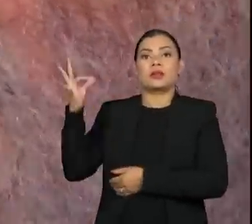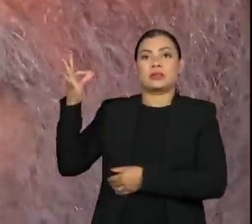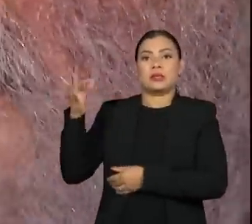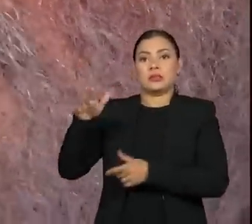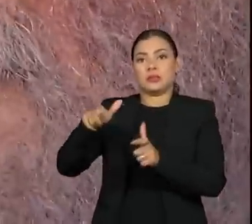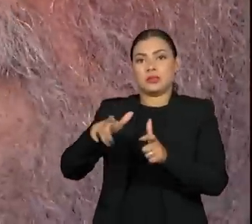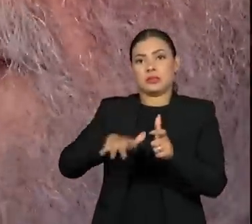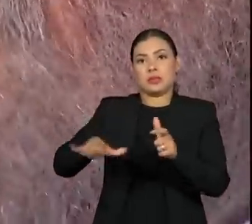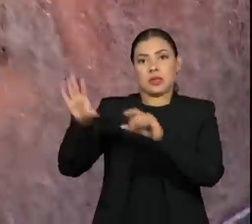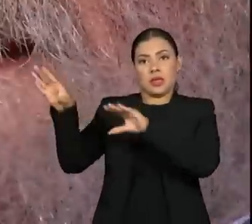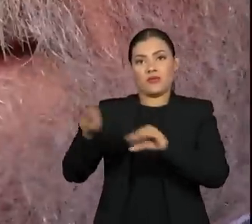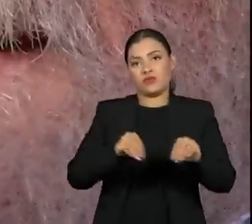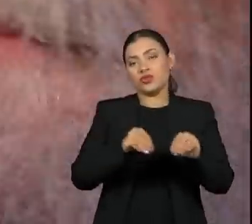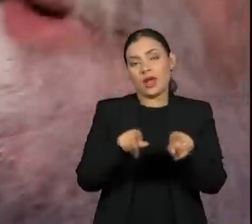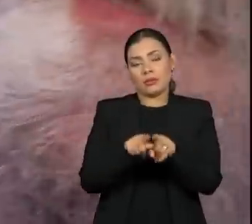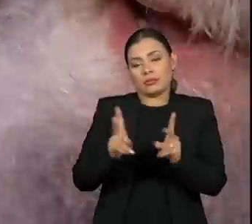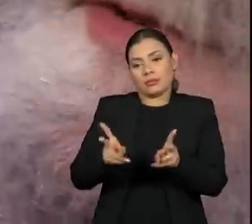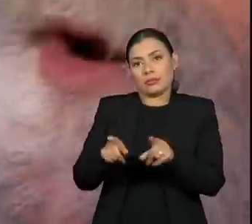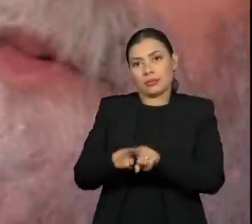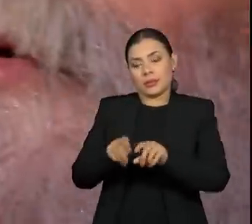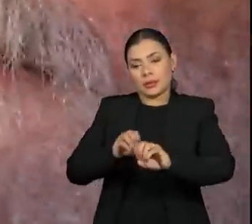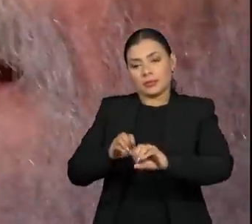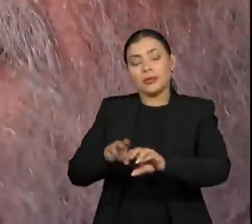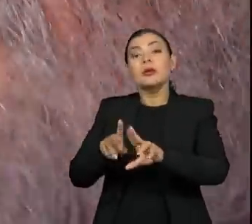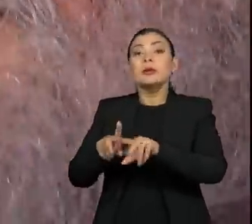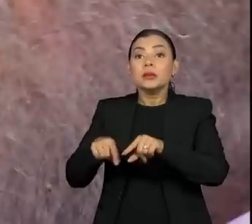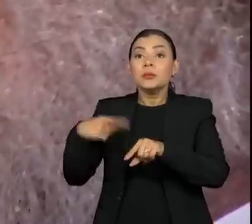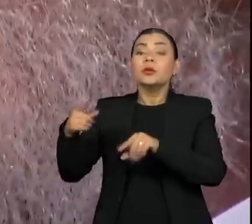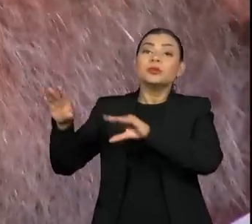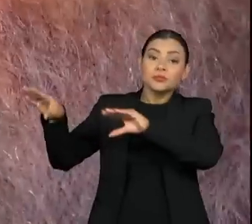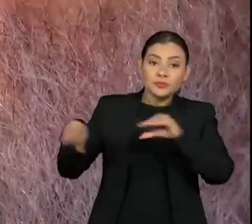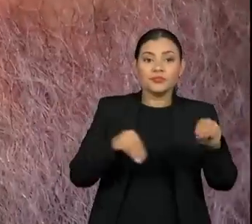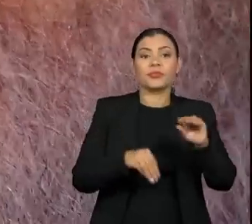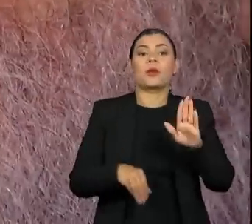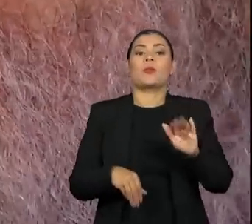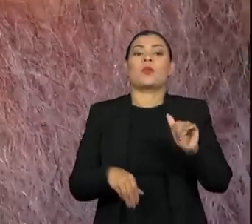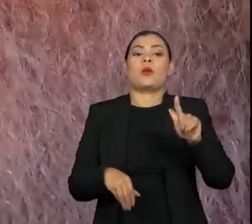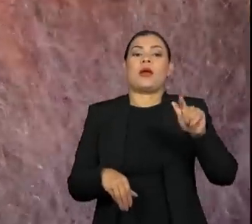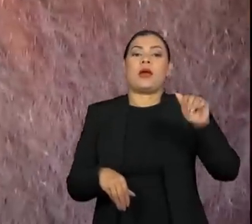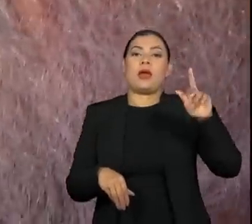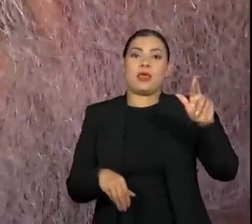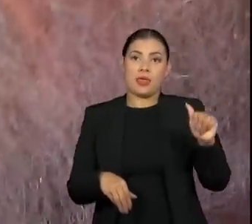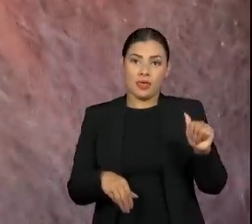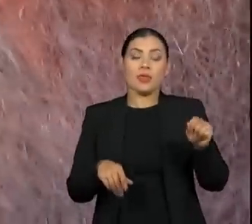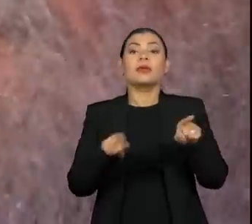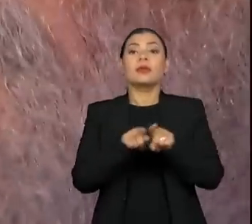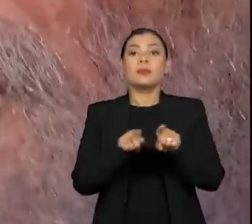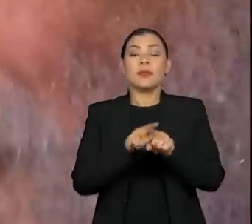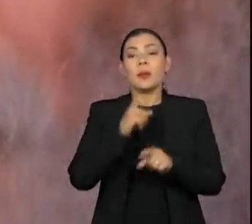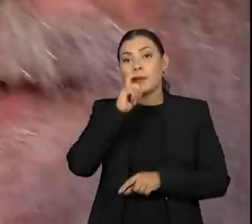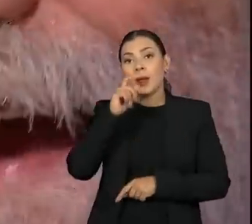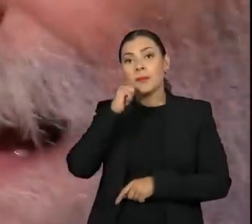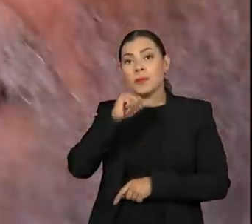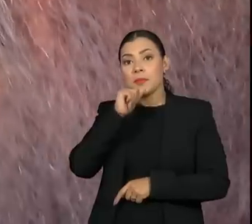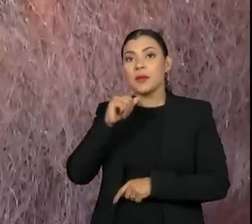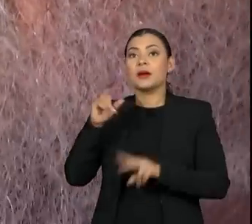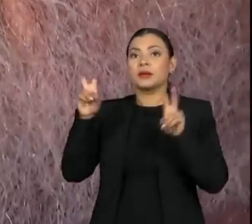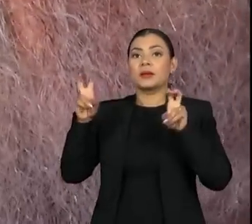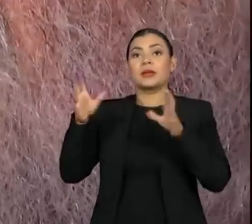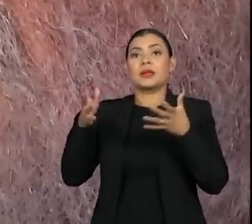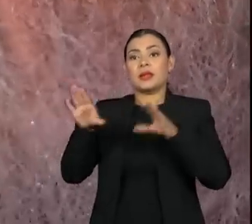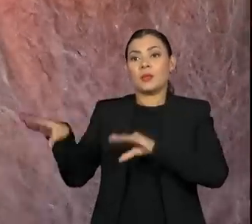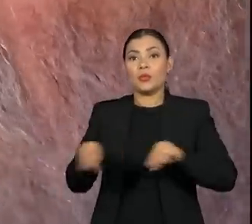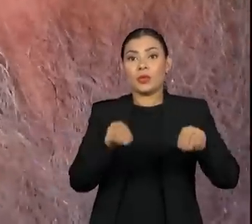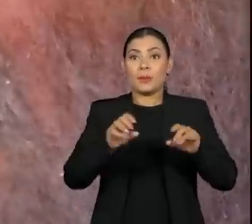região do refugiados E aí para variar nessa discussão sobre homem e mulher meu pai meu tio que nem Austrália